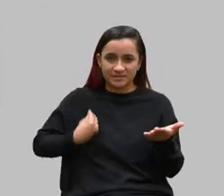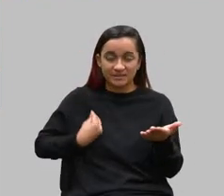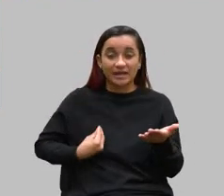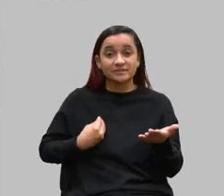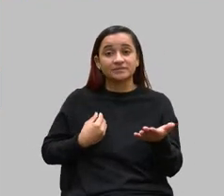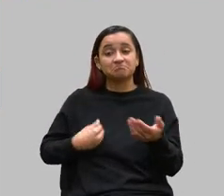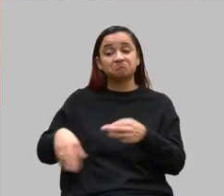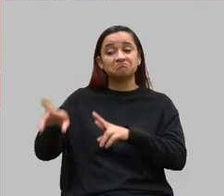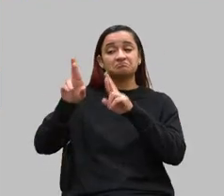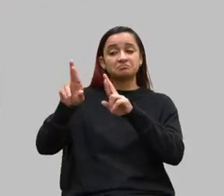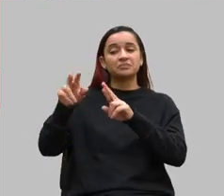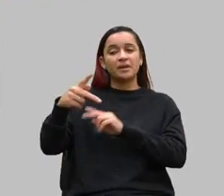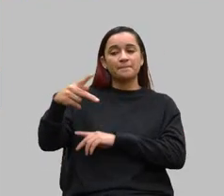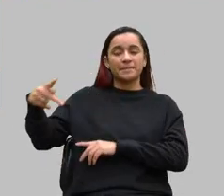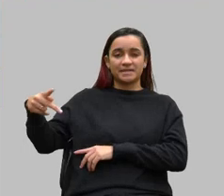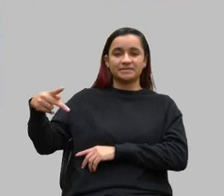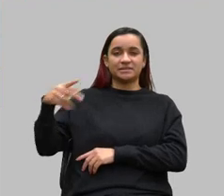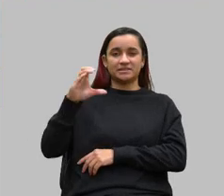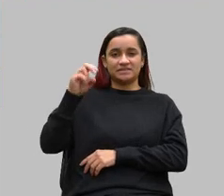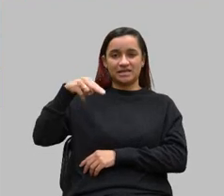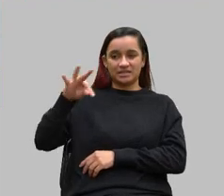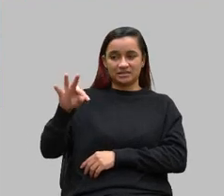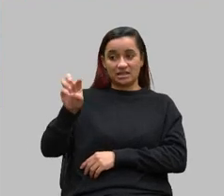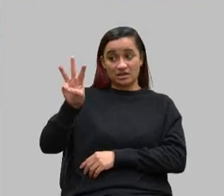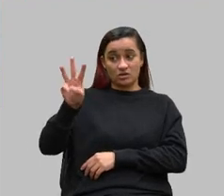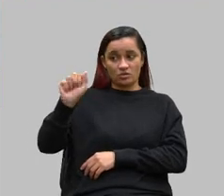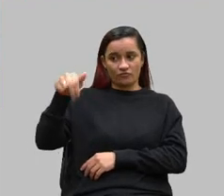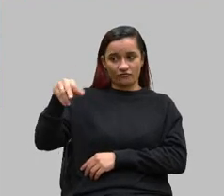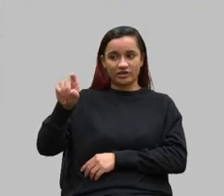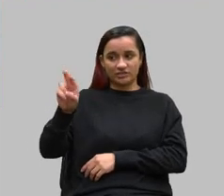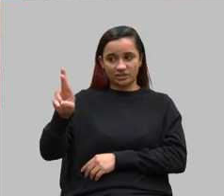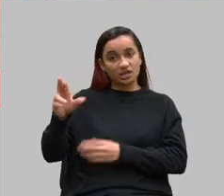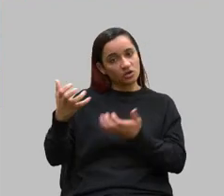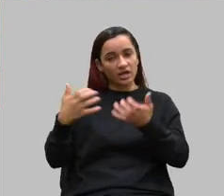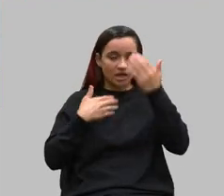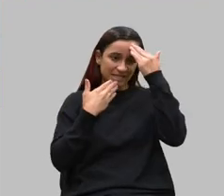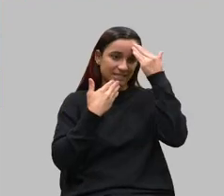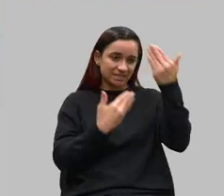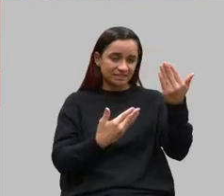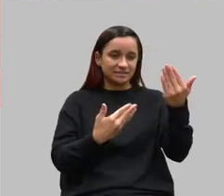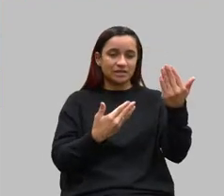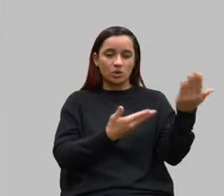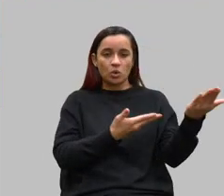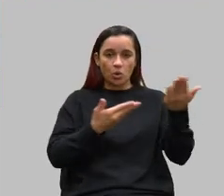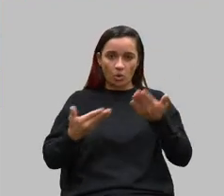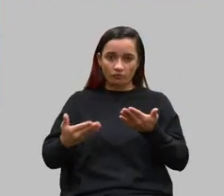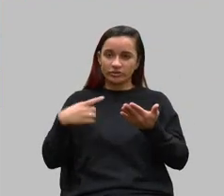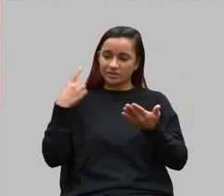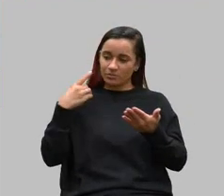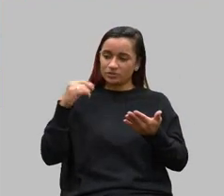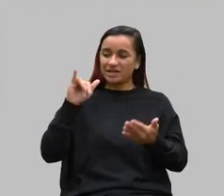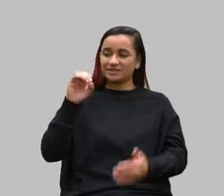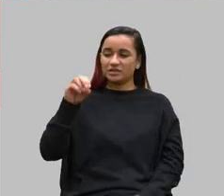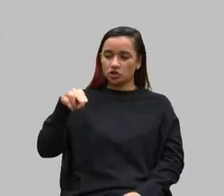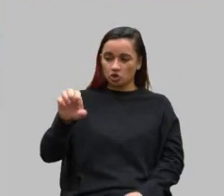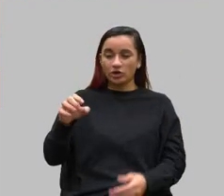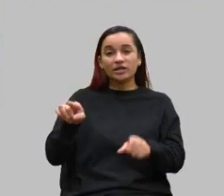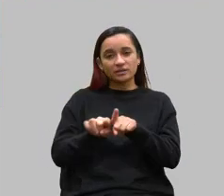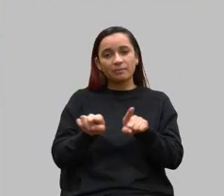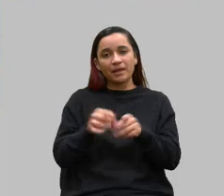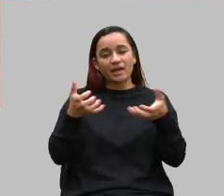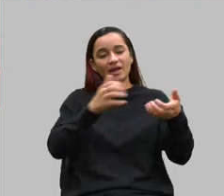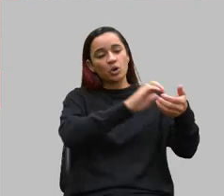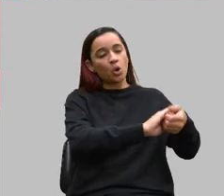em nome do presidente da CNT Vander Costa Agradeço o convite a deputada ion e em nome dela cumprimento todos os